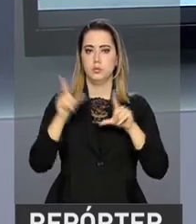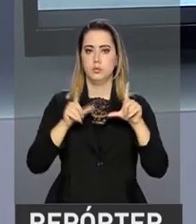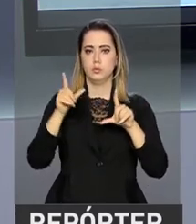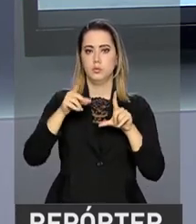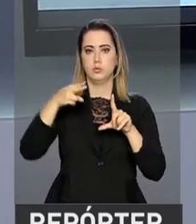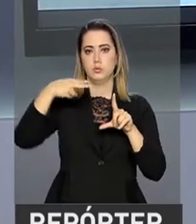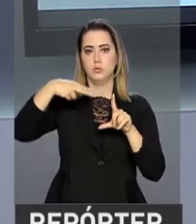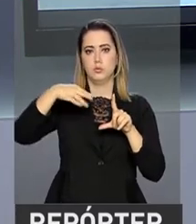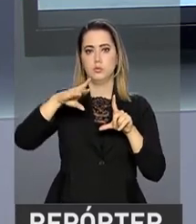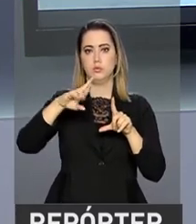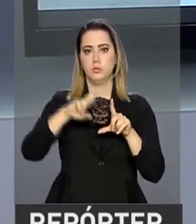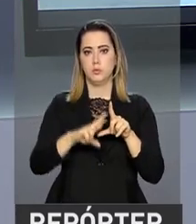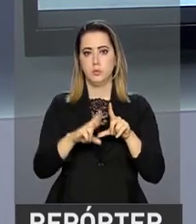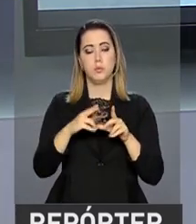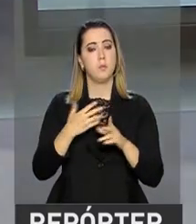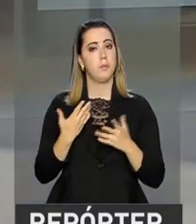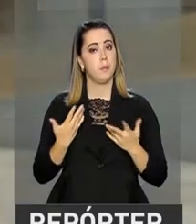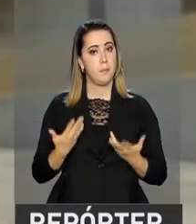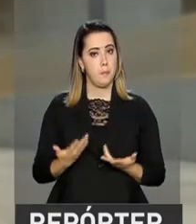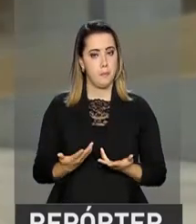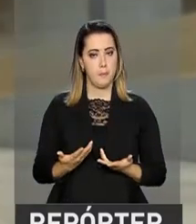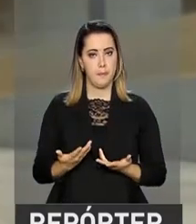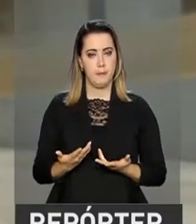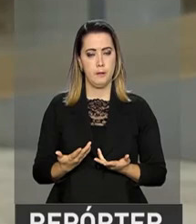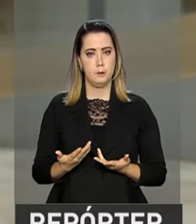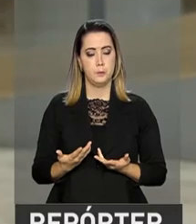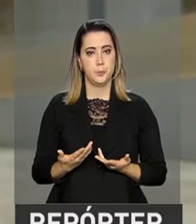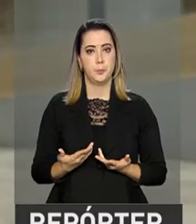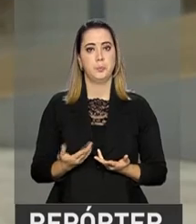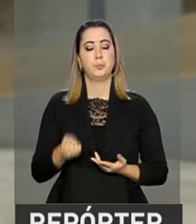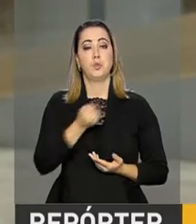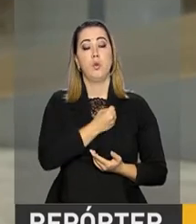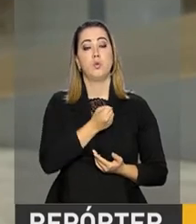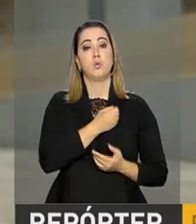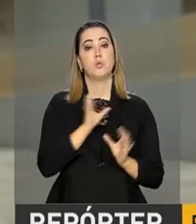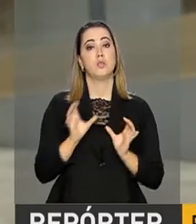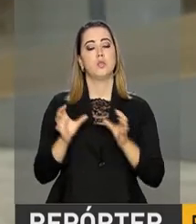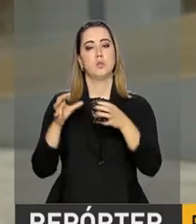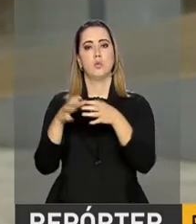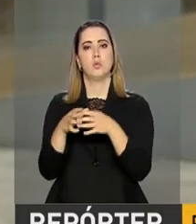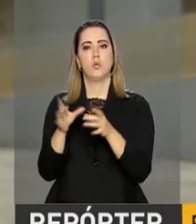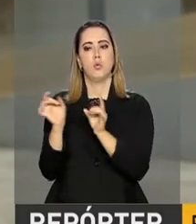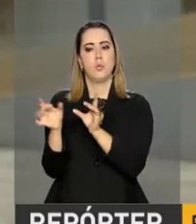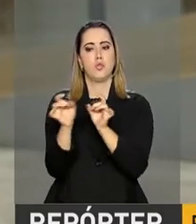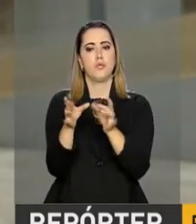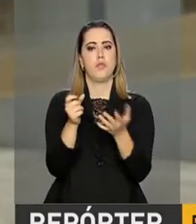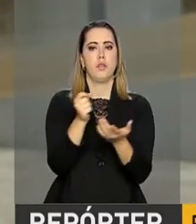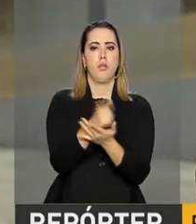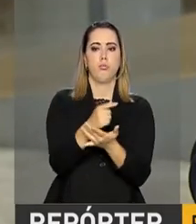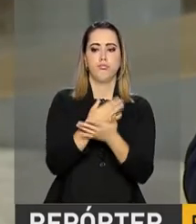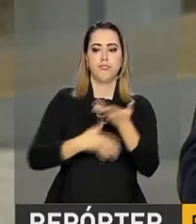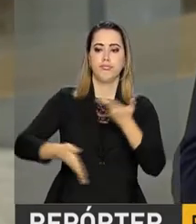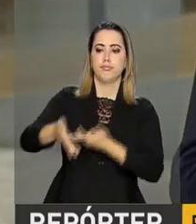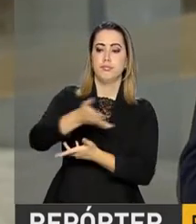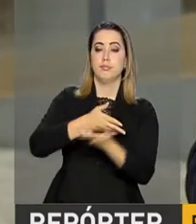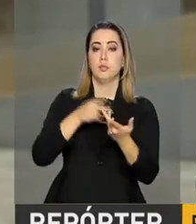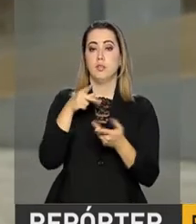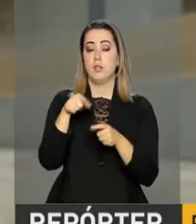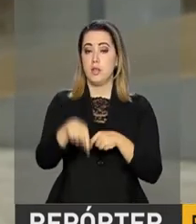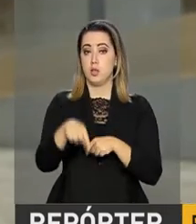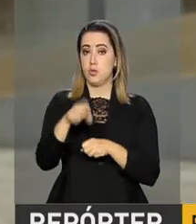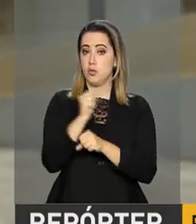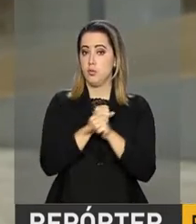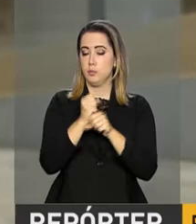assistem na tv nbr olha a isso os dados são da confederação nacional do comércio ela estima que no natal